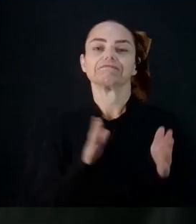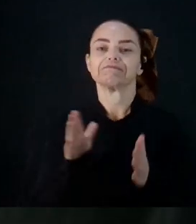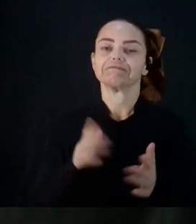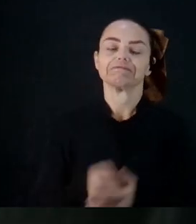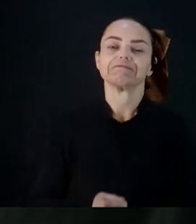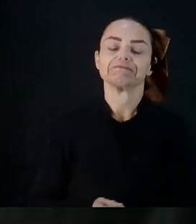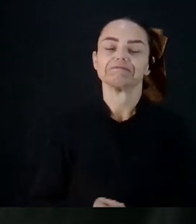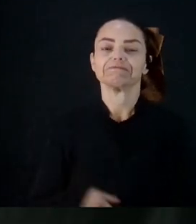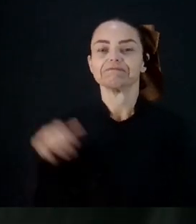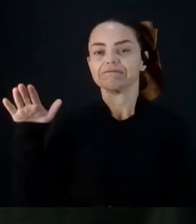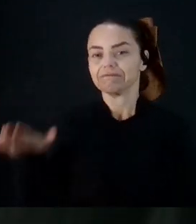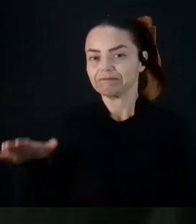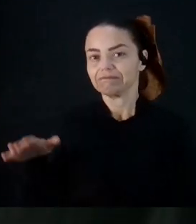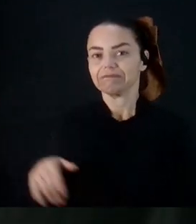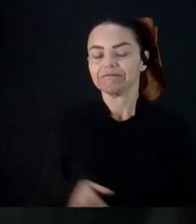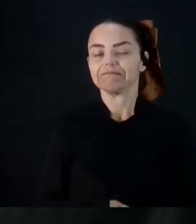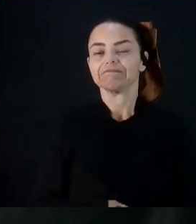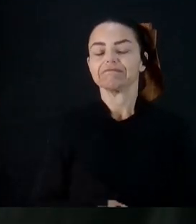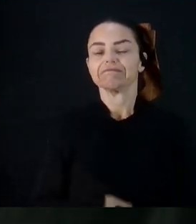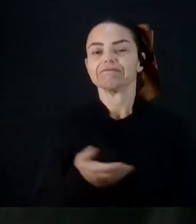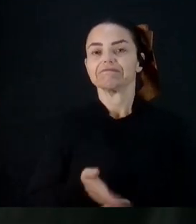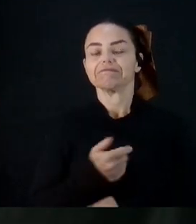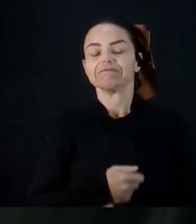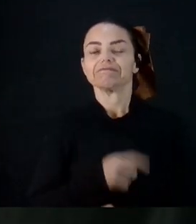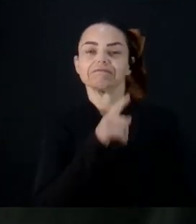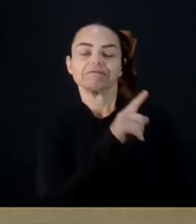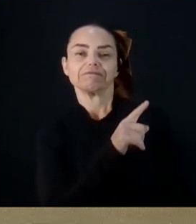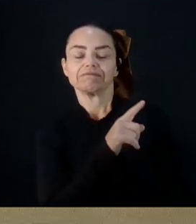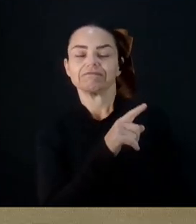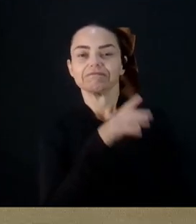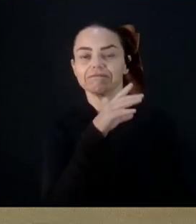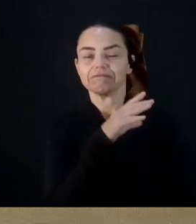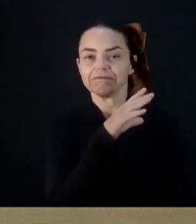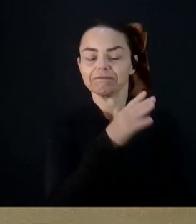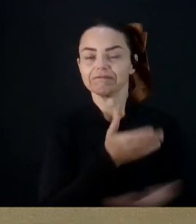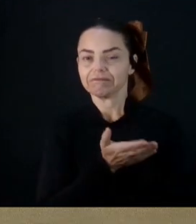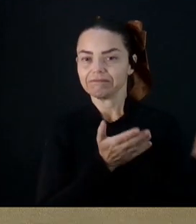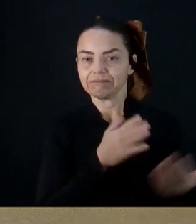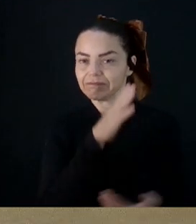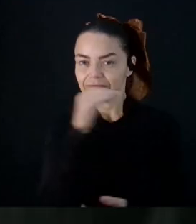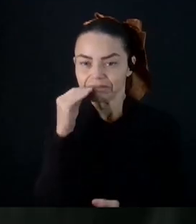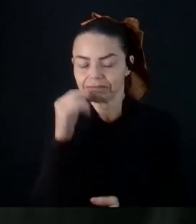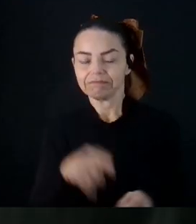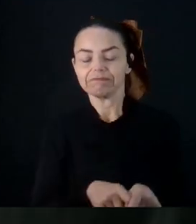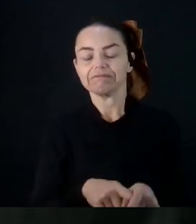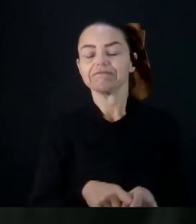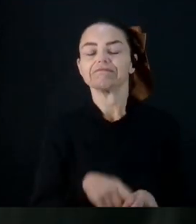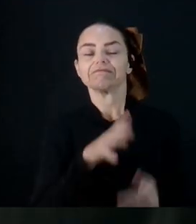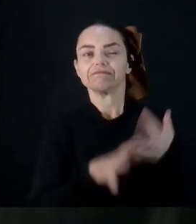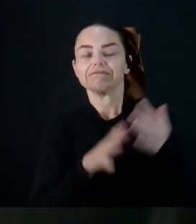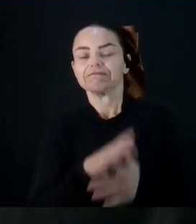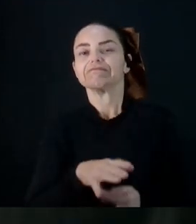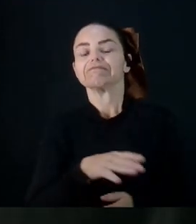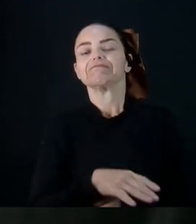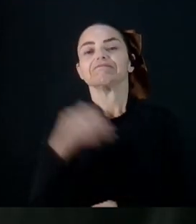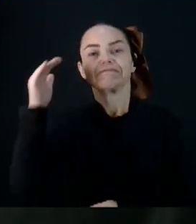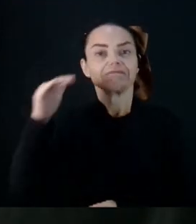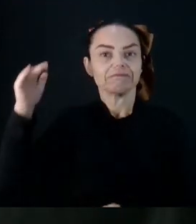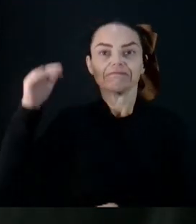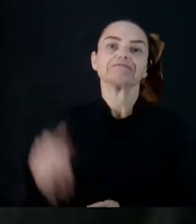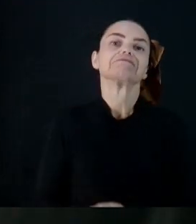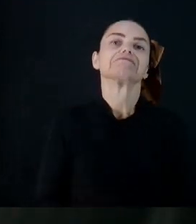criança, que vai ser a pré-adolescência, que depois também compromete a fase da adolescência, que compromete a fase adulta e que